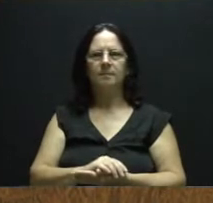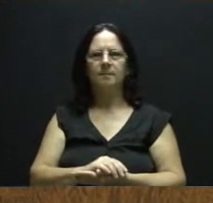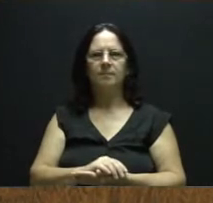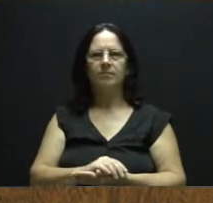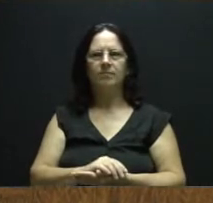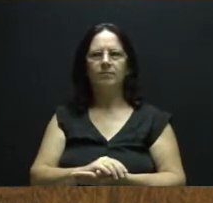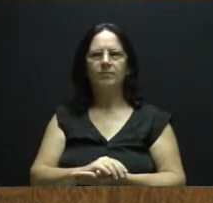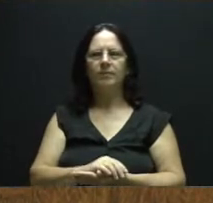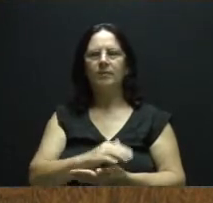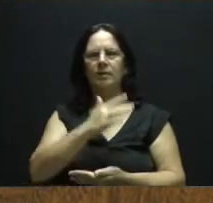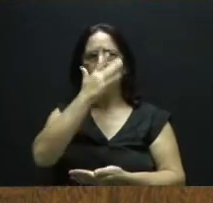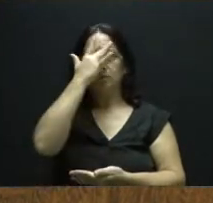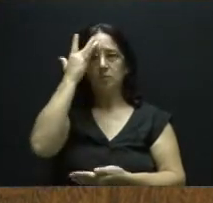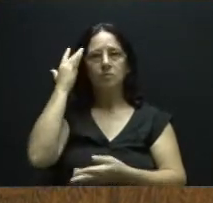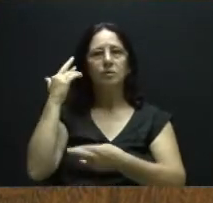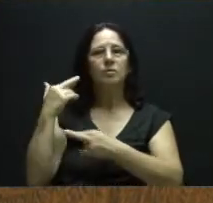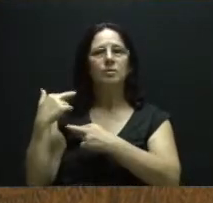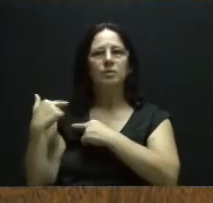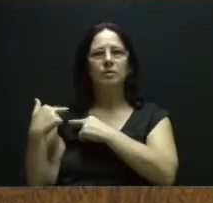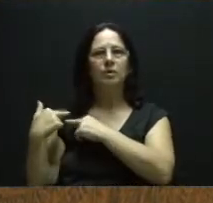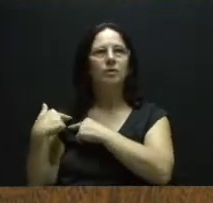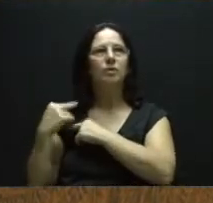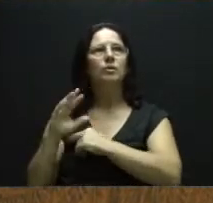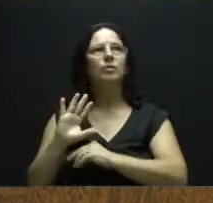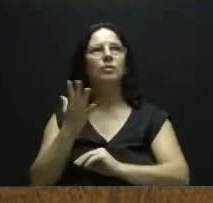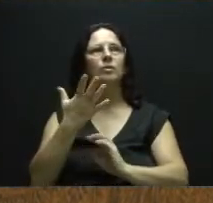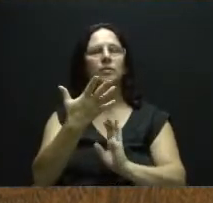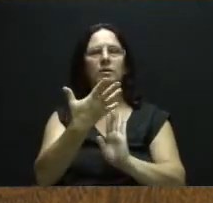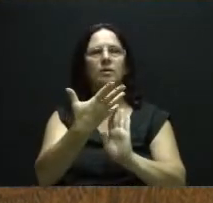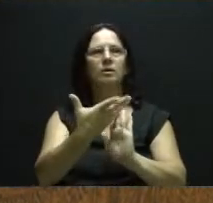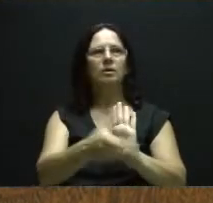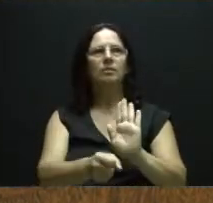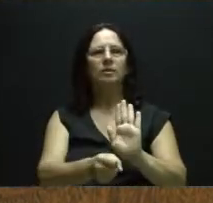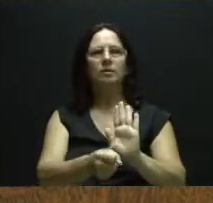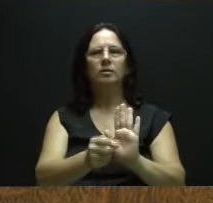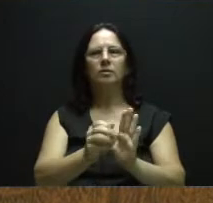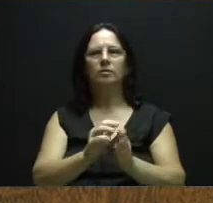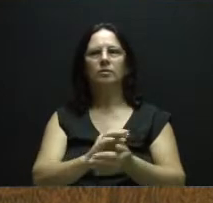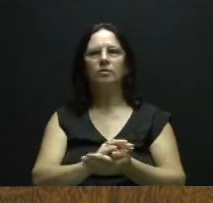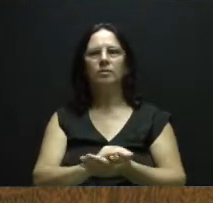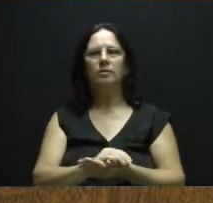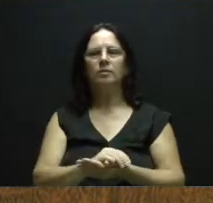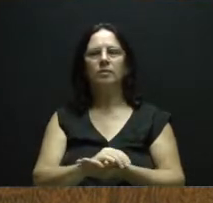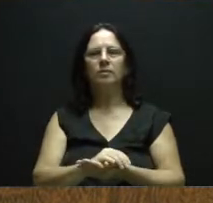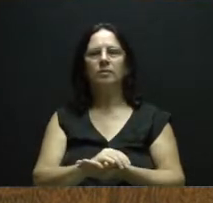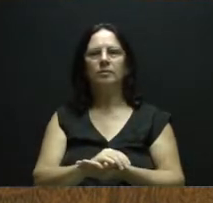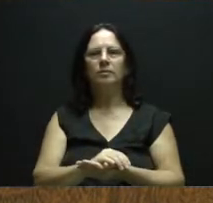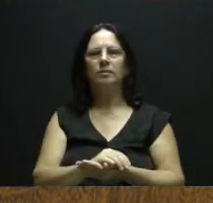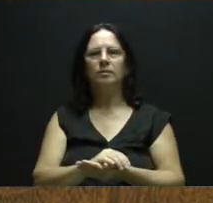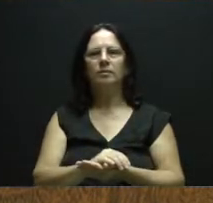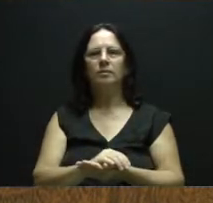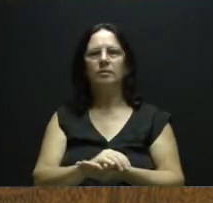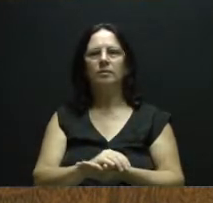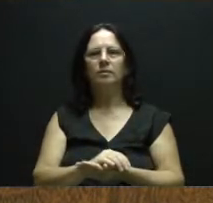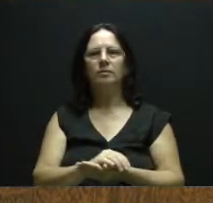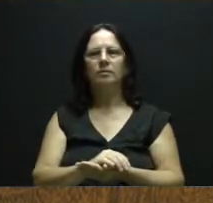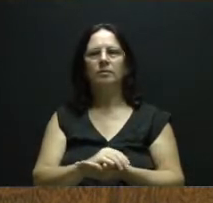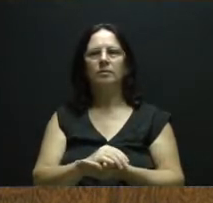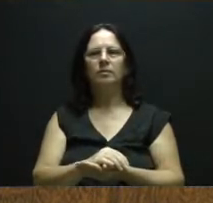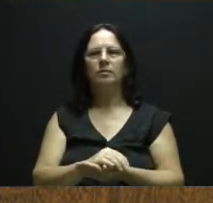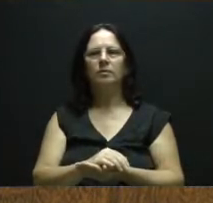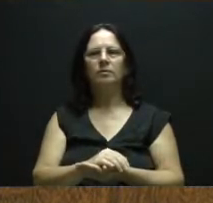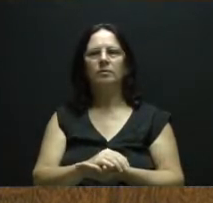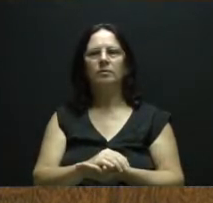quanto ao mérito cabe ao douto plenário decidir a conveniência e oportunidade de sua aprovação é